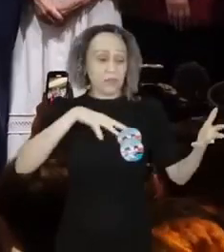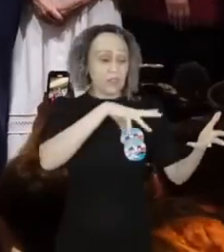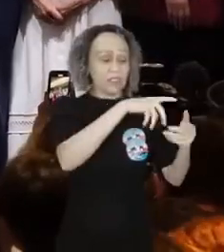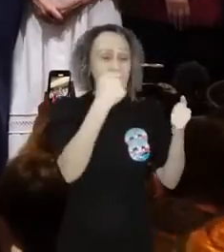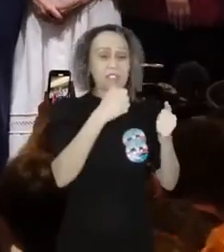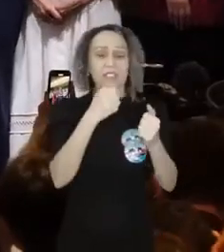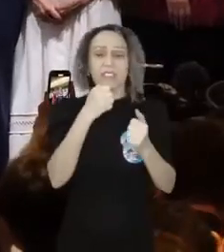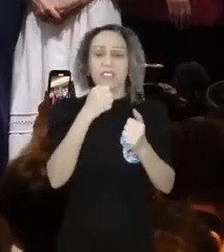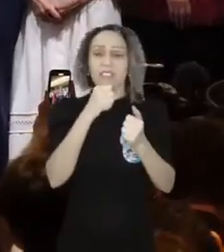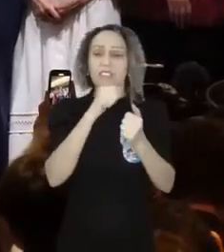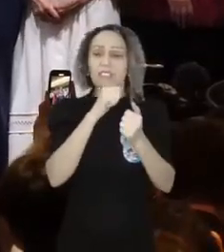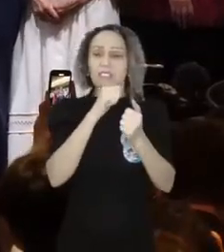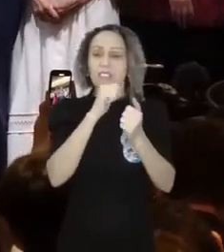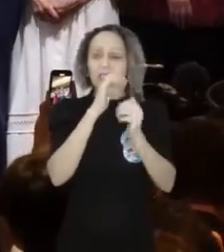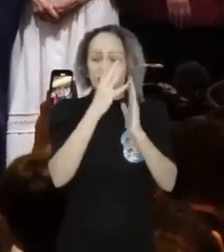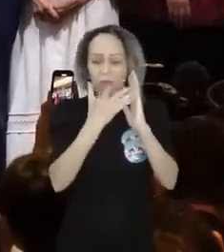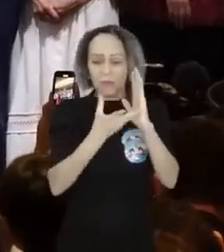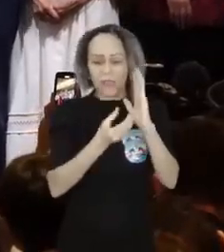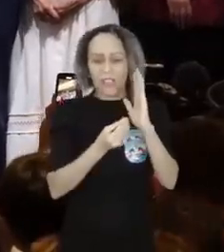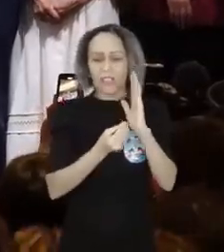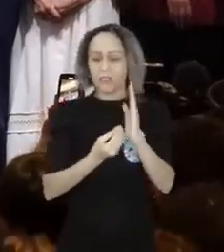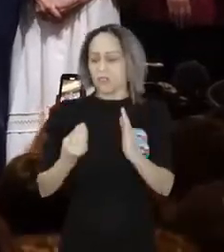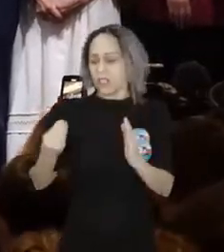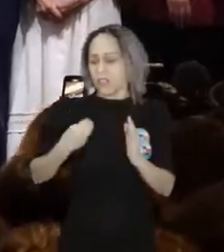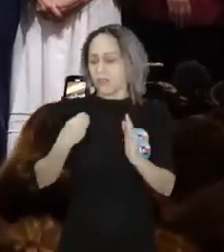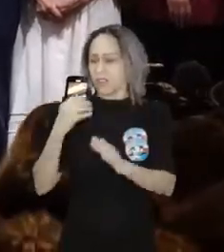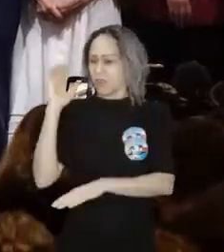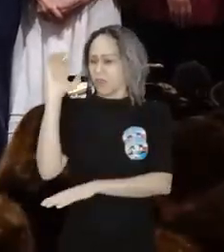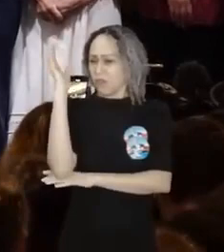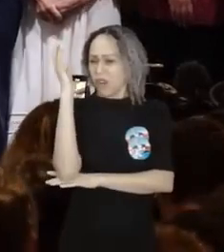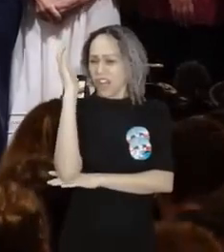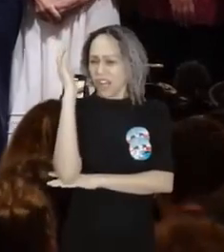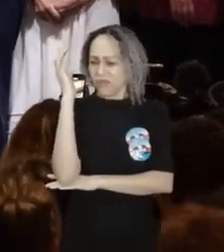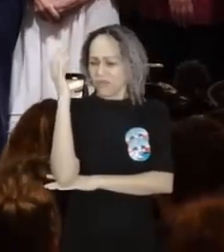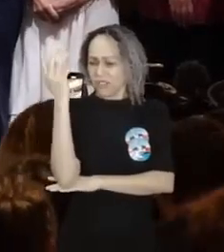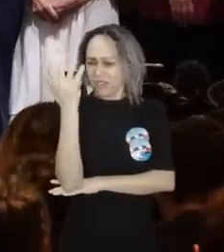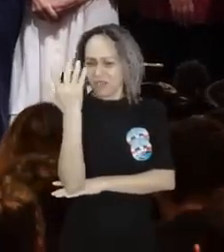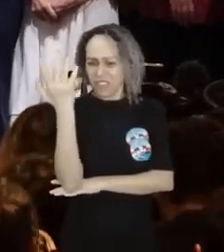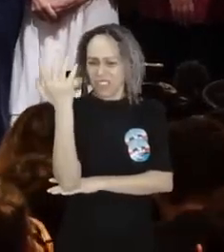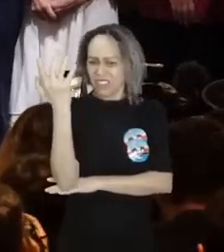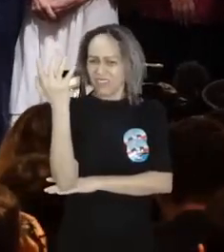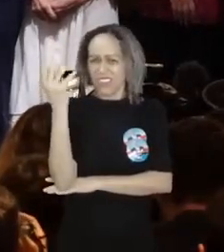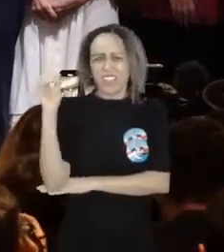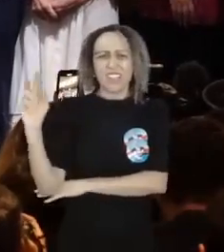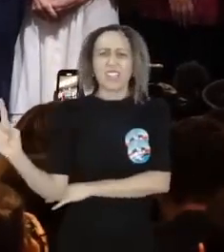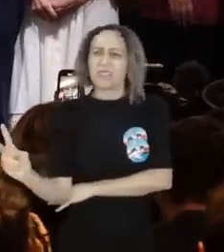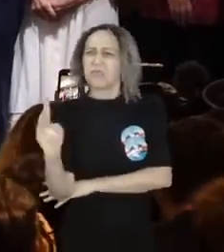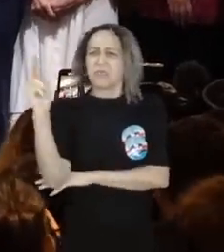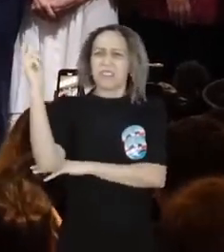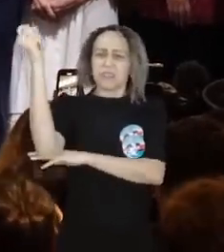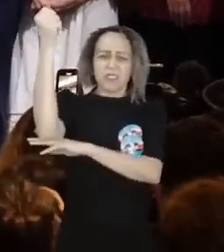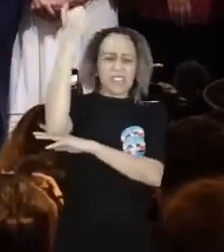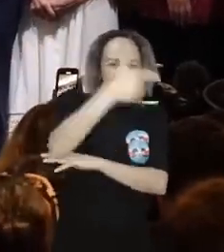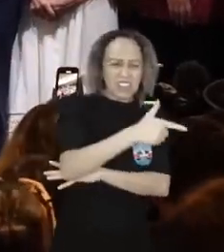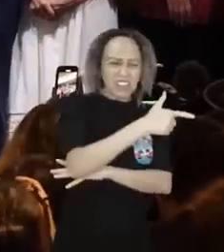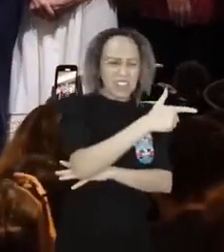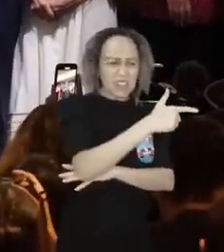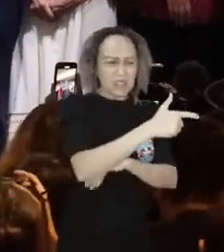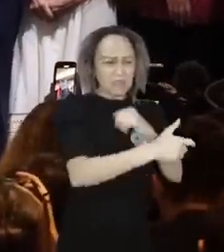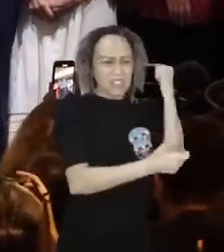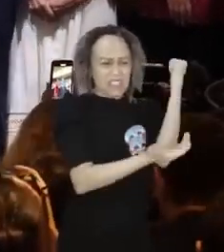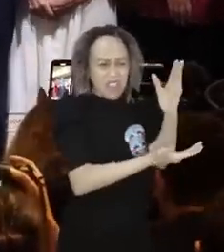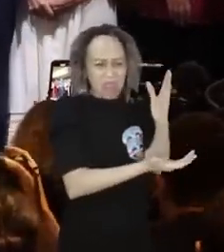pé vale mais do que toneladas de madeiras extraídas ilegalmente por aqueles que pensam apenas no